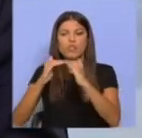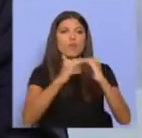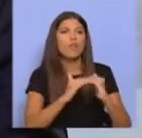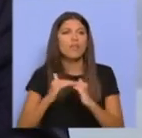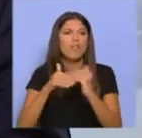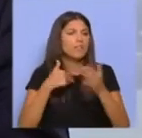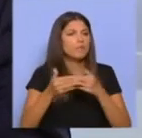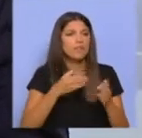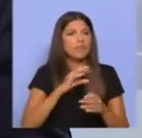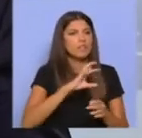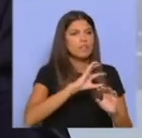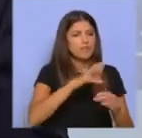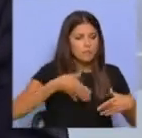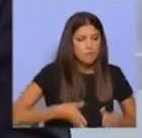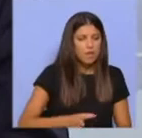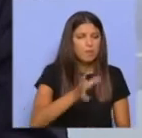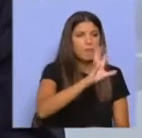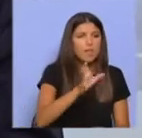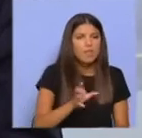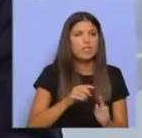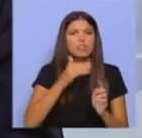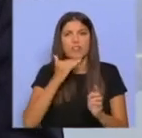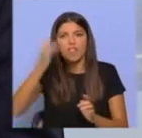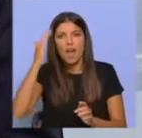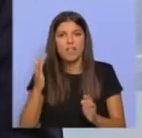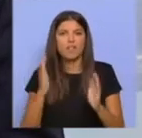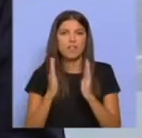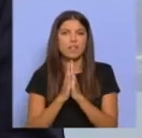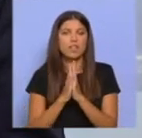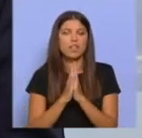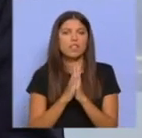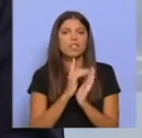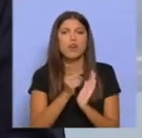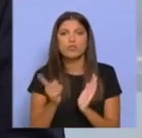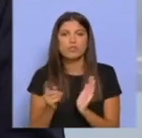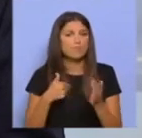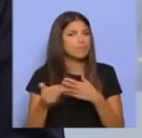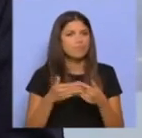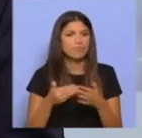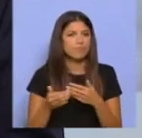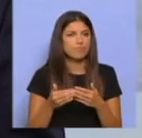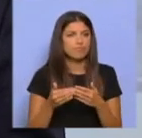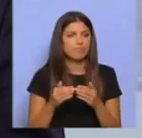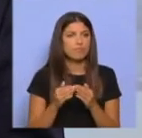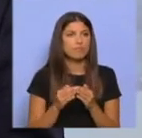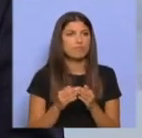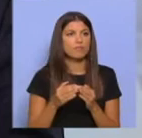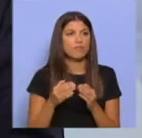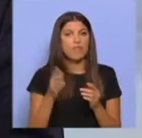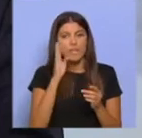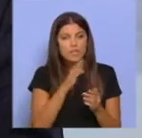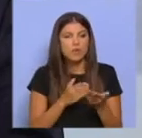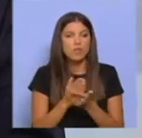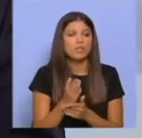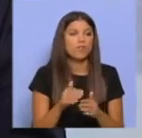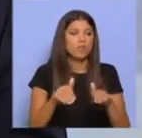sua religião, da sua idade, nós teremos um mundo invivível. Se continuarmos com uma dinâmica de